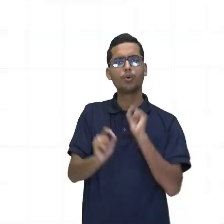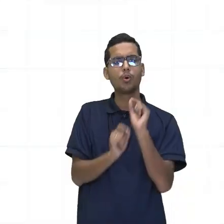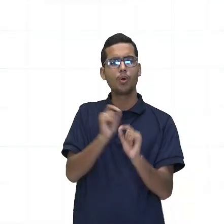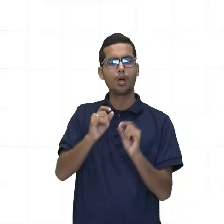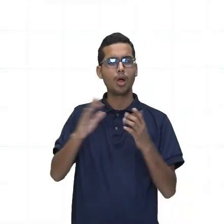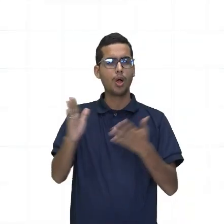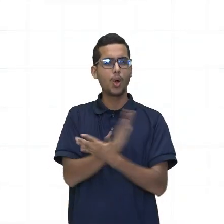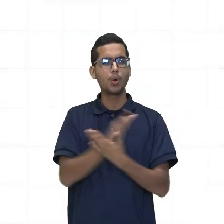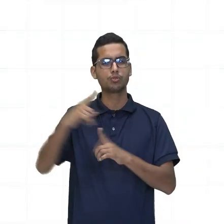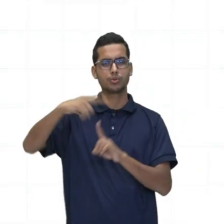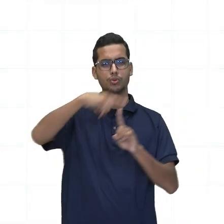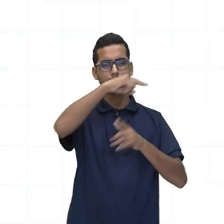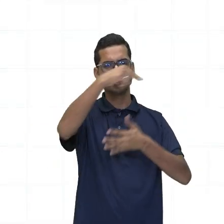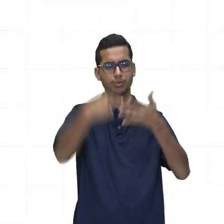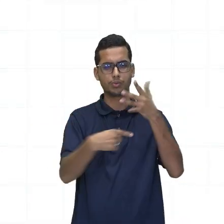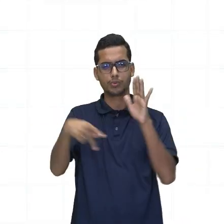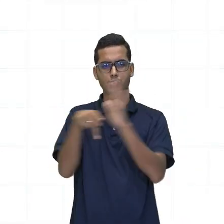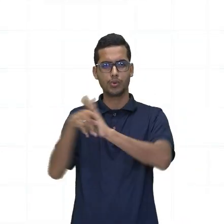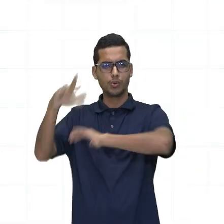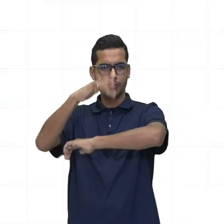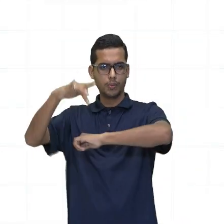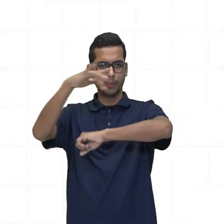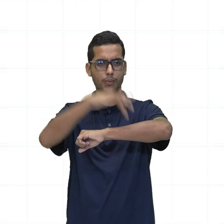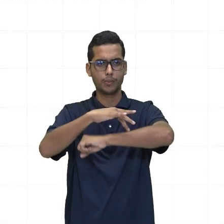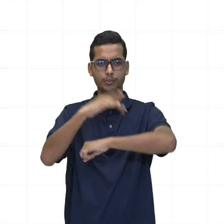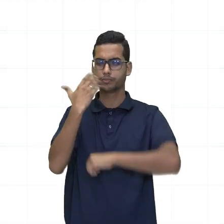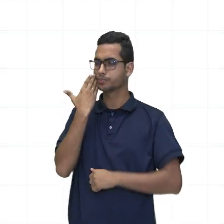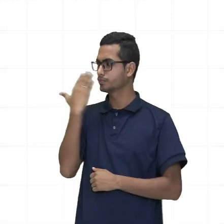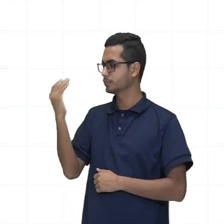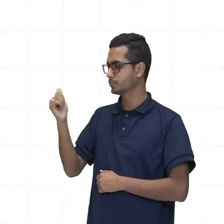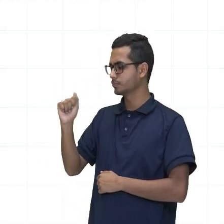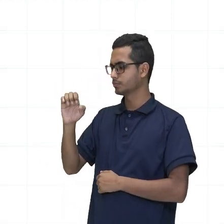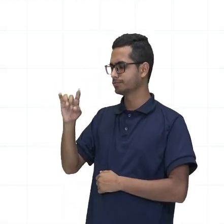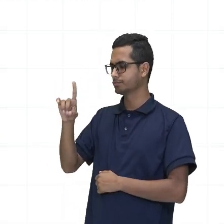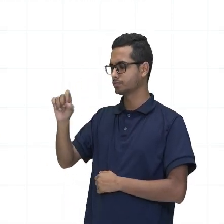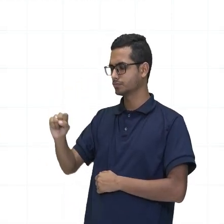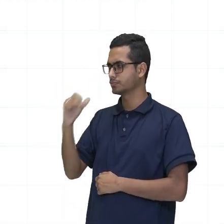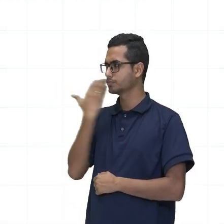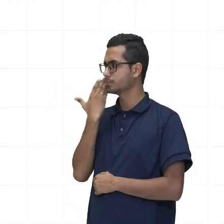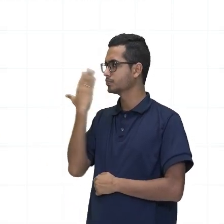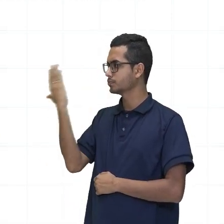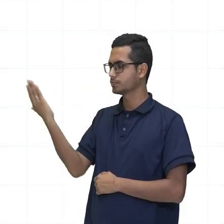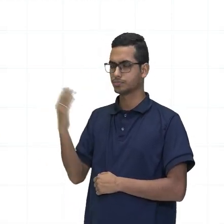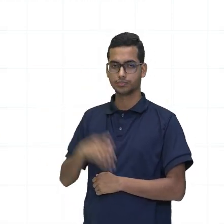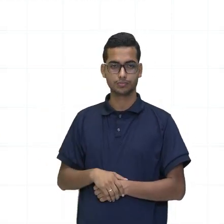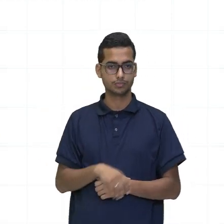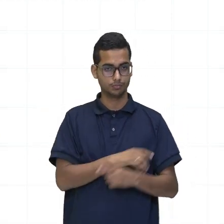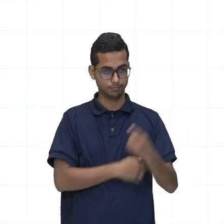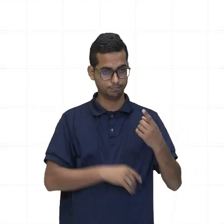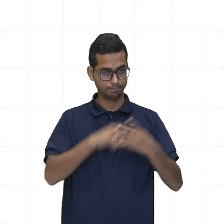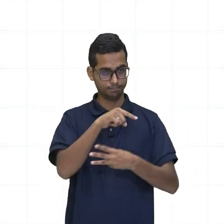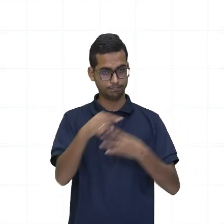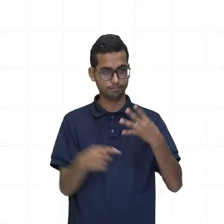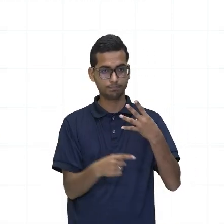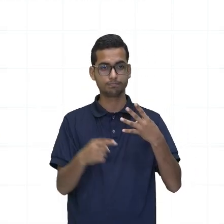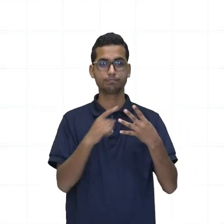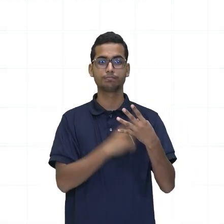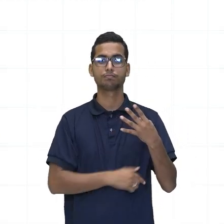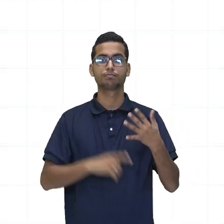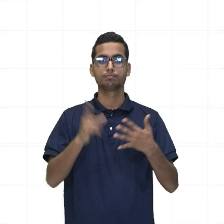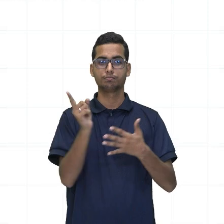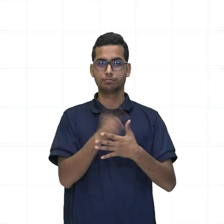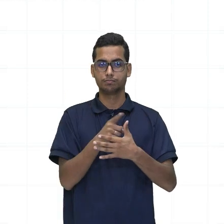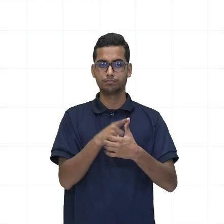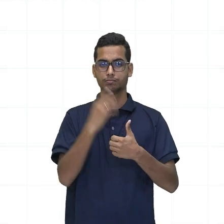aegypti. No caso aí desse mosquito, né, do tipo Aedes, nós temos aí algumas doenças, a